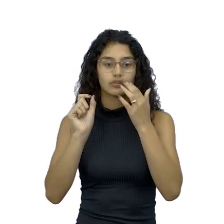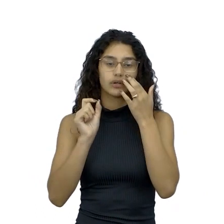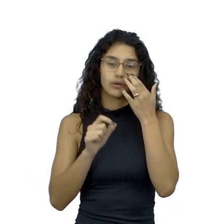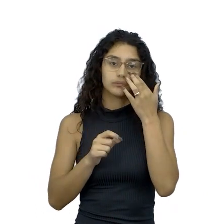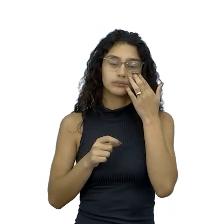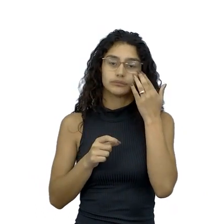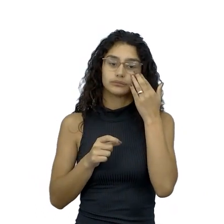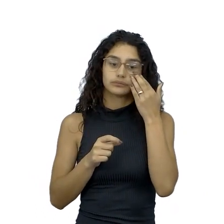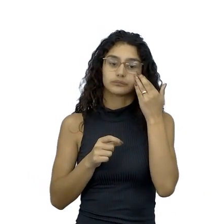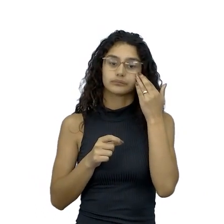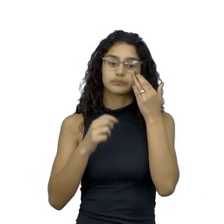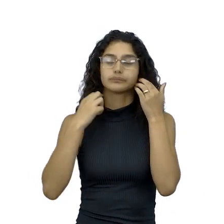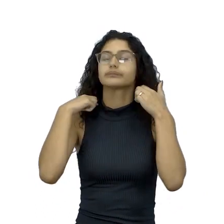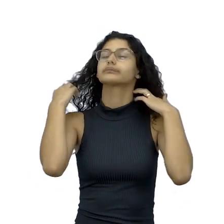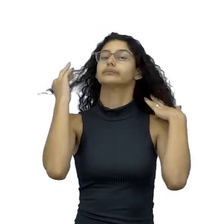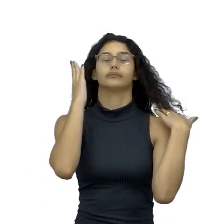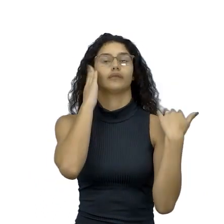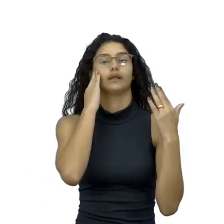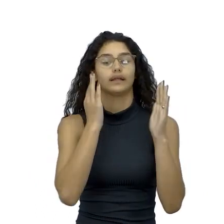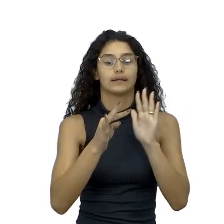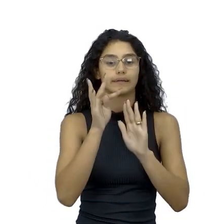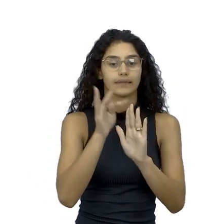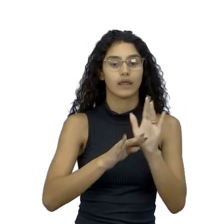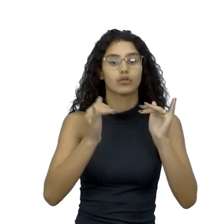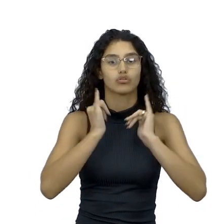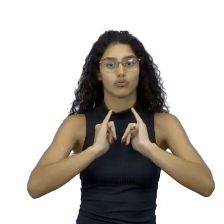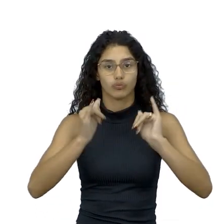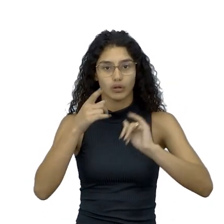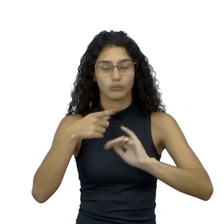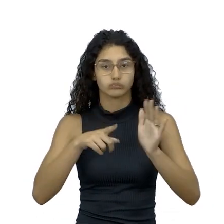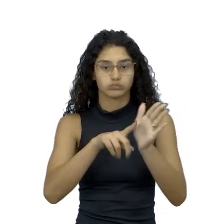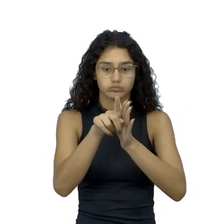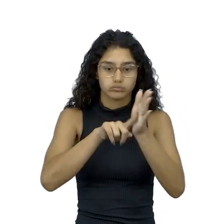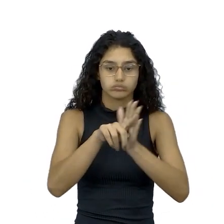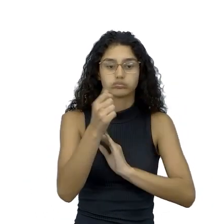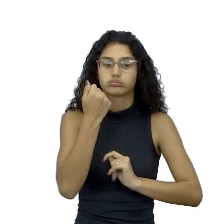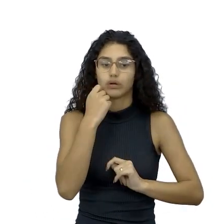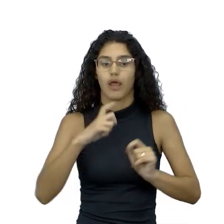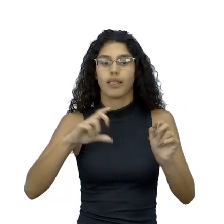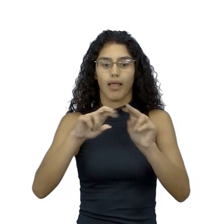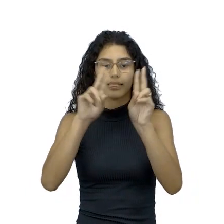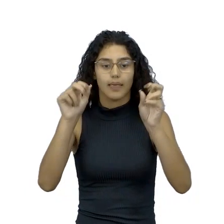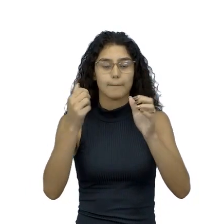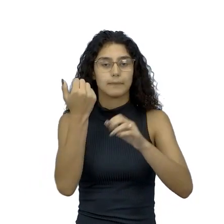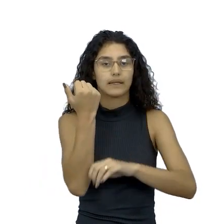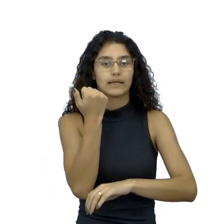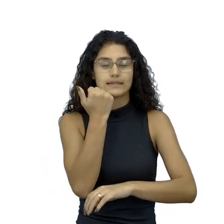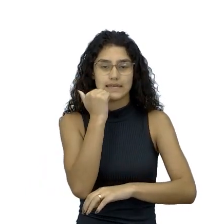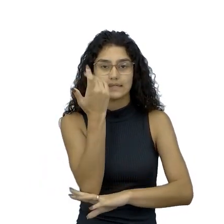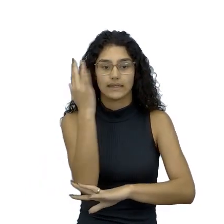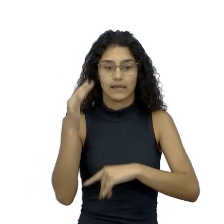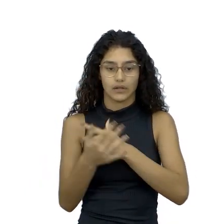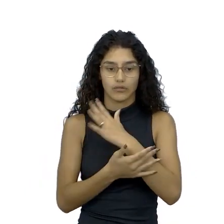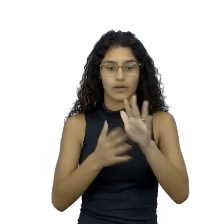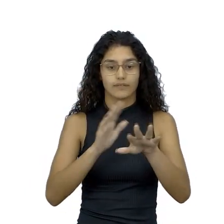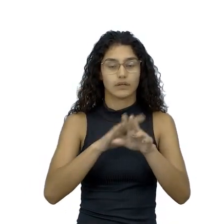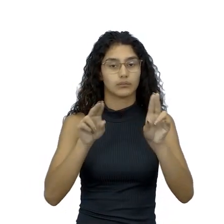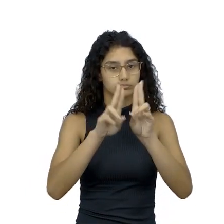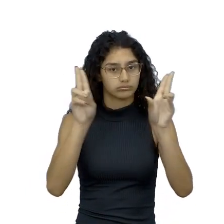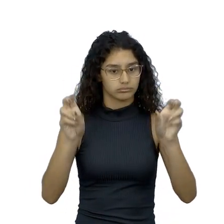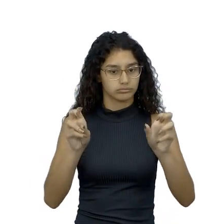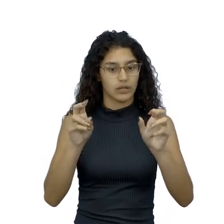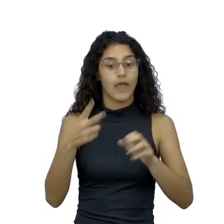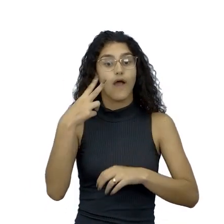né, interpretar textos de divulgação científica que tratem de temáticas da ciência e da natureza. Vou fazer um parênteses